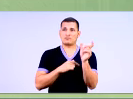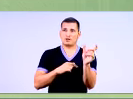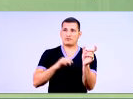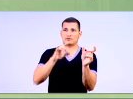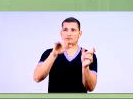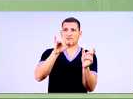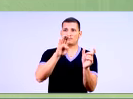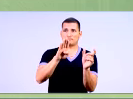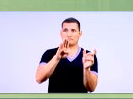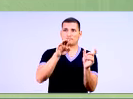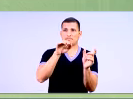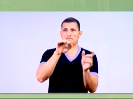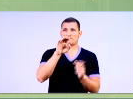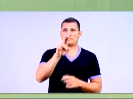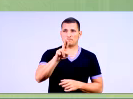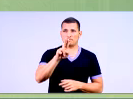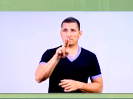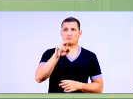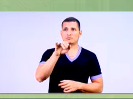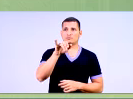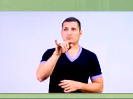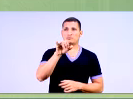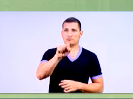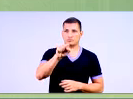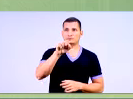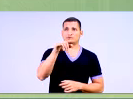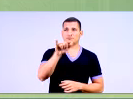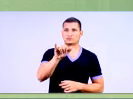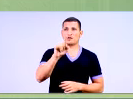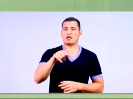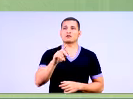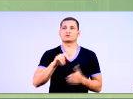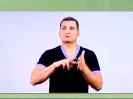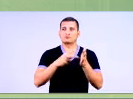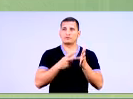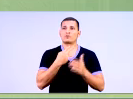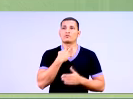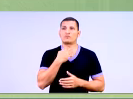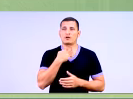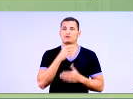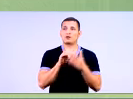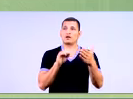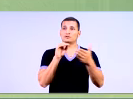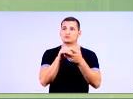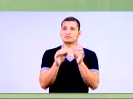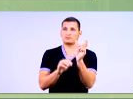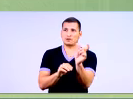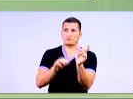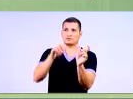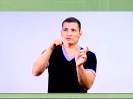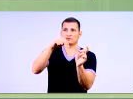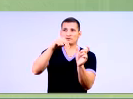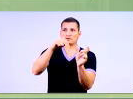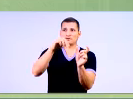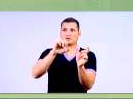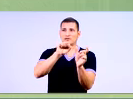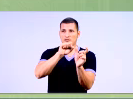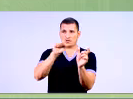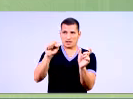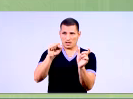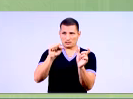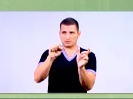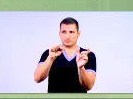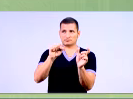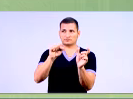que significa ocupado. Quando eu acrescento o sufixo ness, então no caso aqui o sufixo é